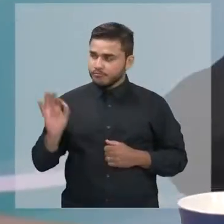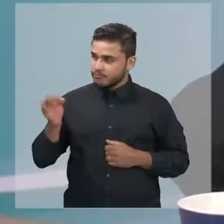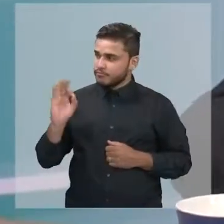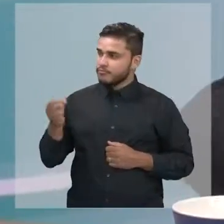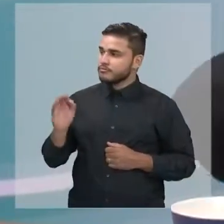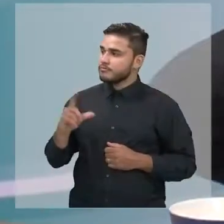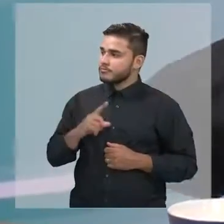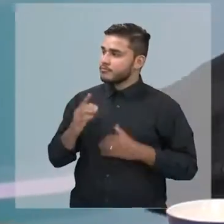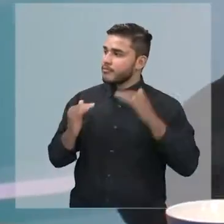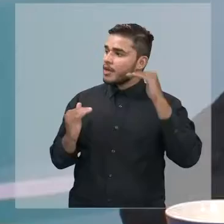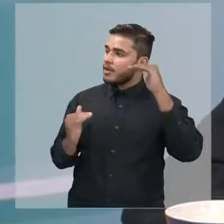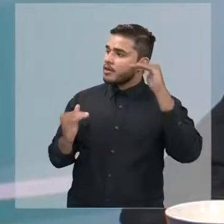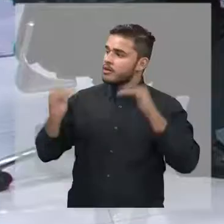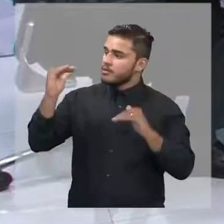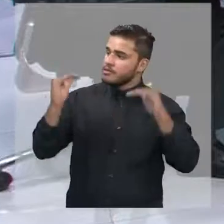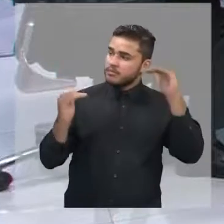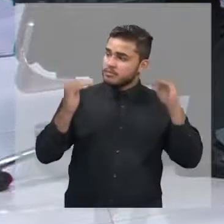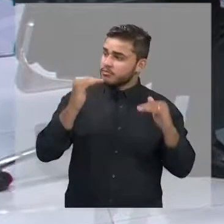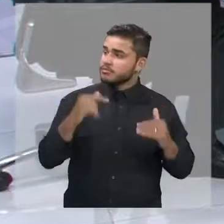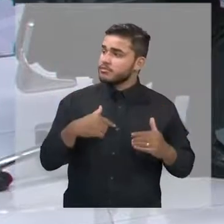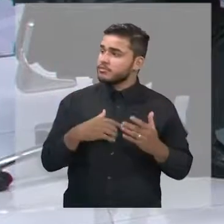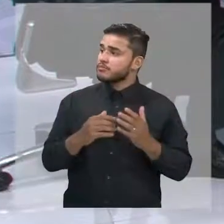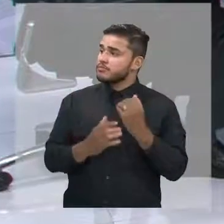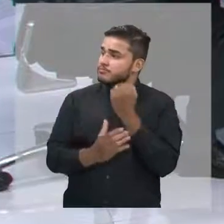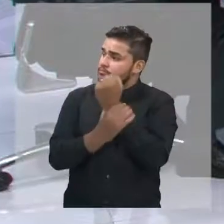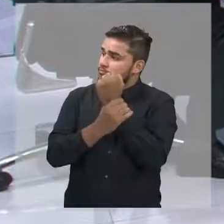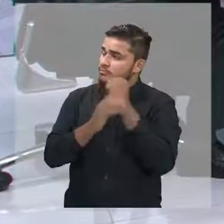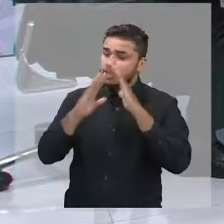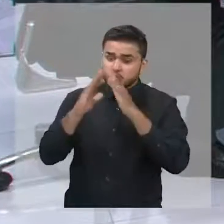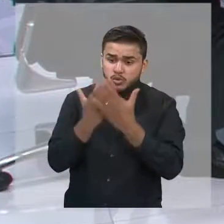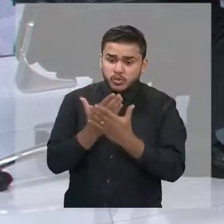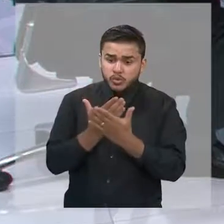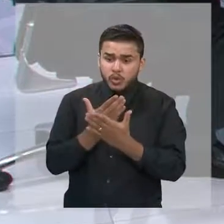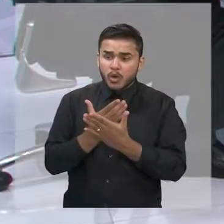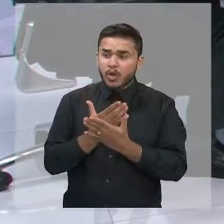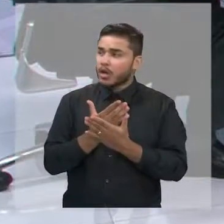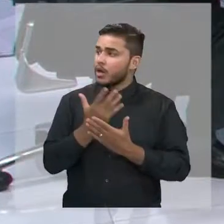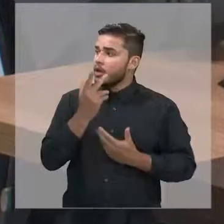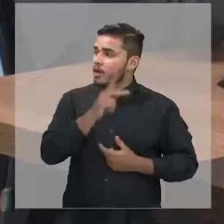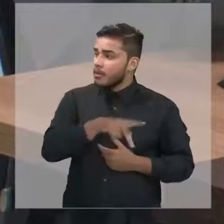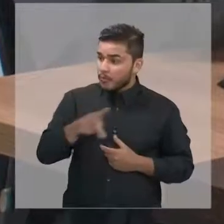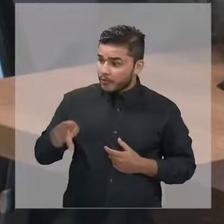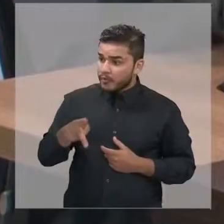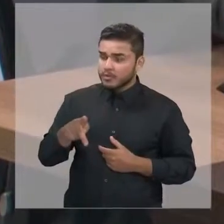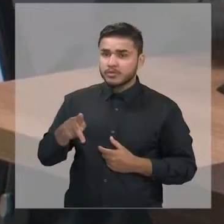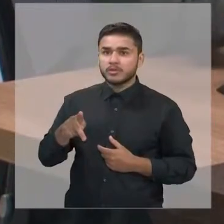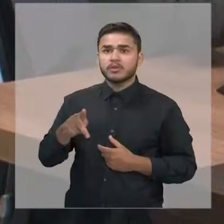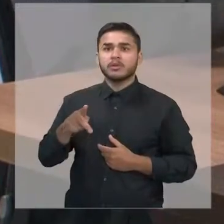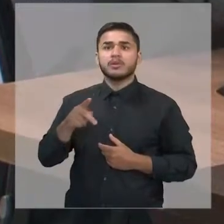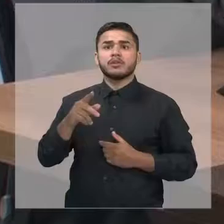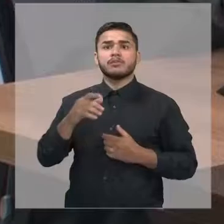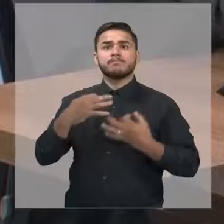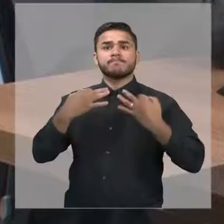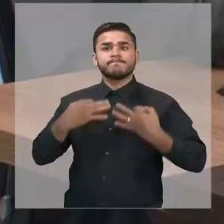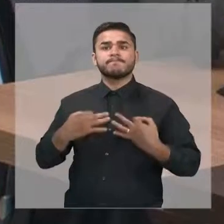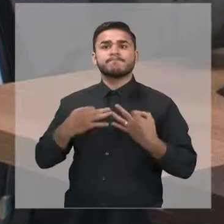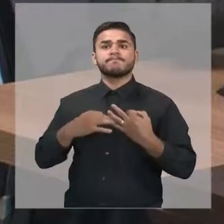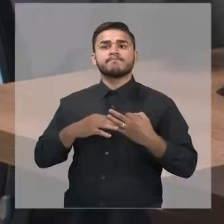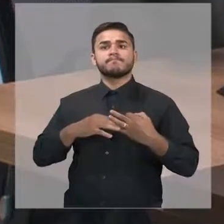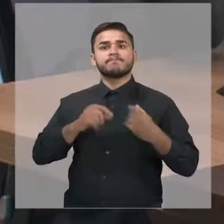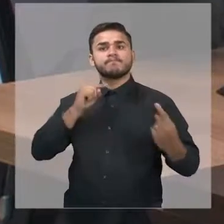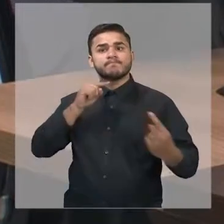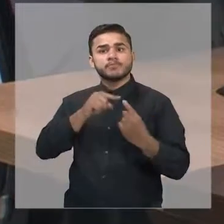violento, professor, desigual. Eu estou, inclusive, na questão moral, porque você separa, quer dizer, aqueles indivíduos que têm baixos desejos, baixos